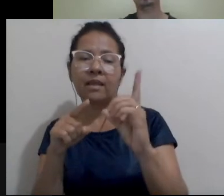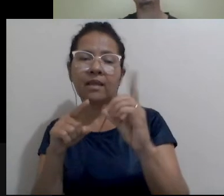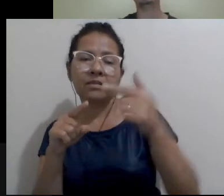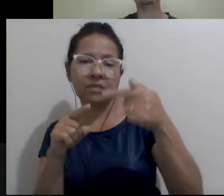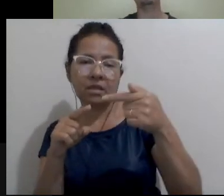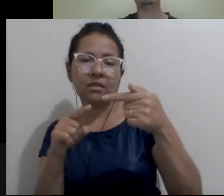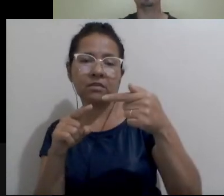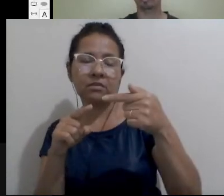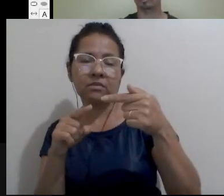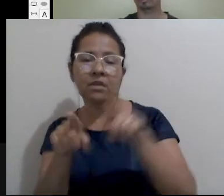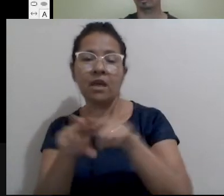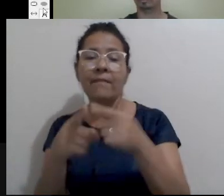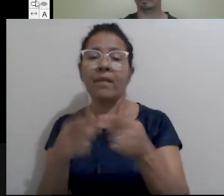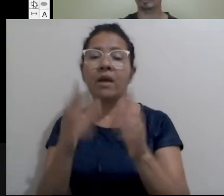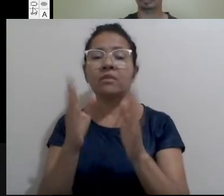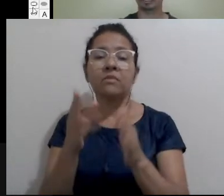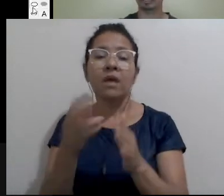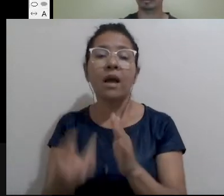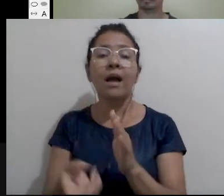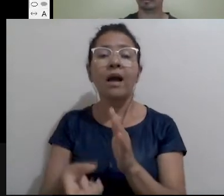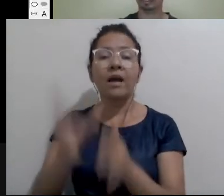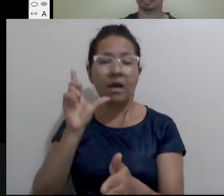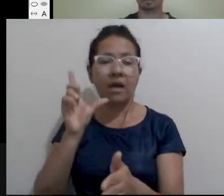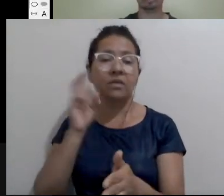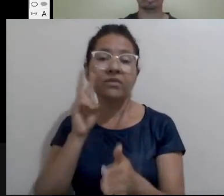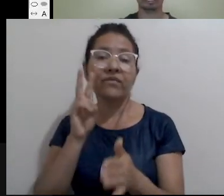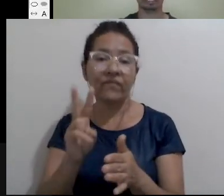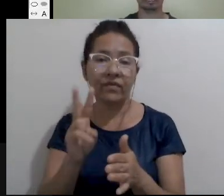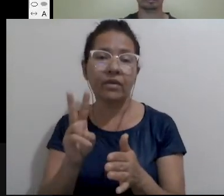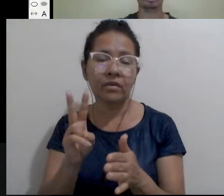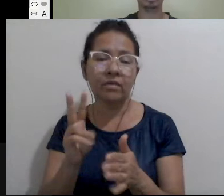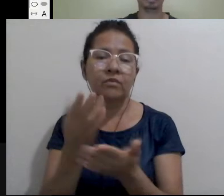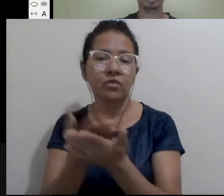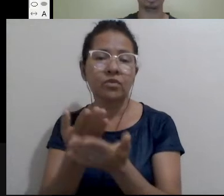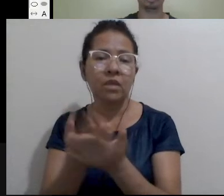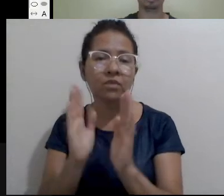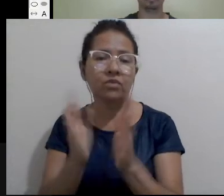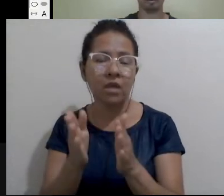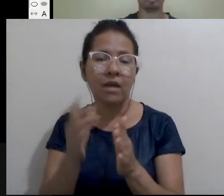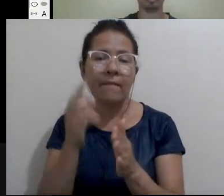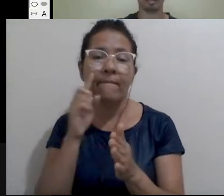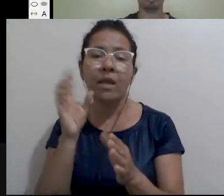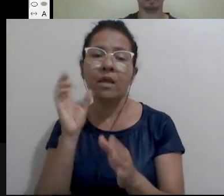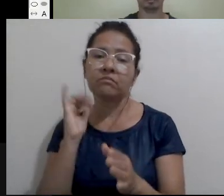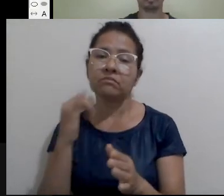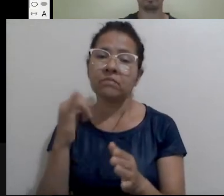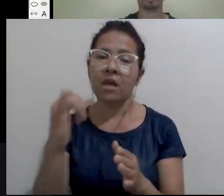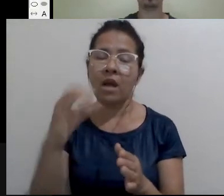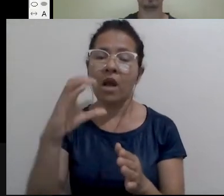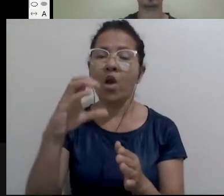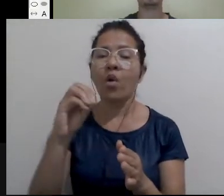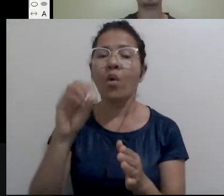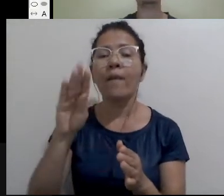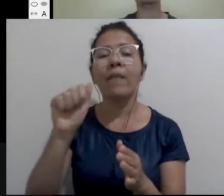D7. Só que, como nós vimos na nossa primeira análise, a gente notou aqui que a carga do cobalto é a mesma do